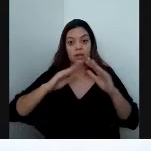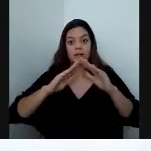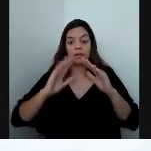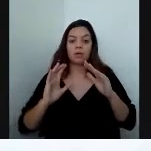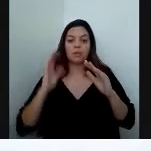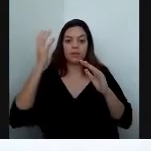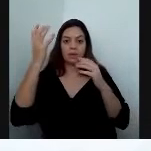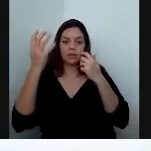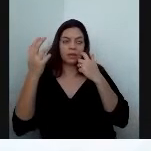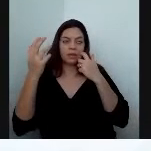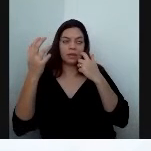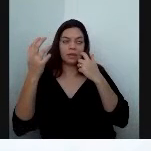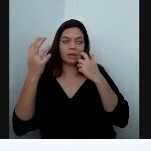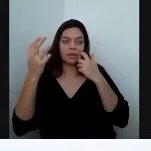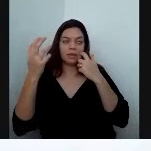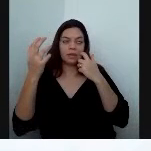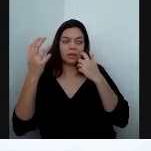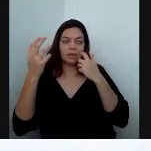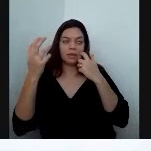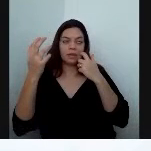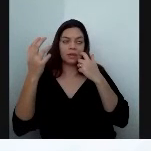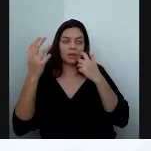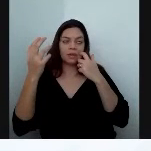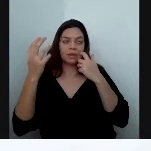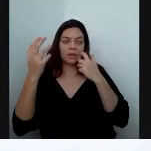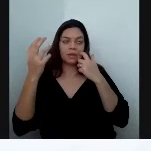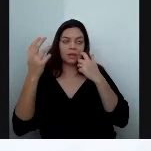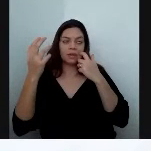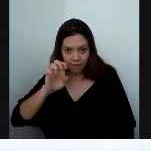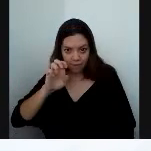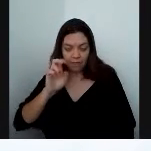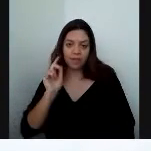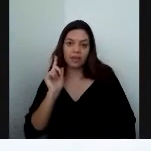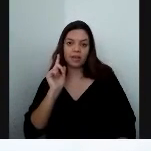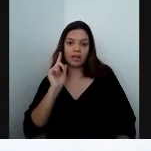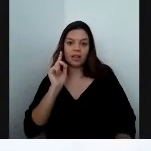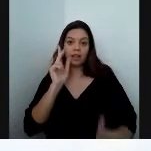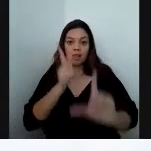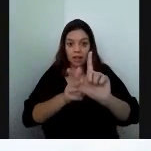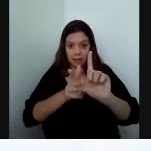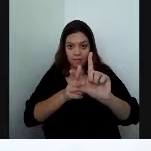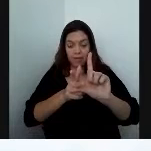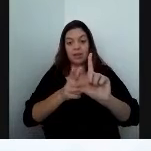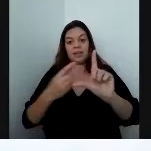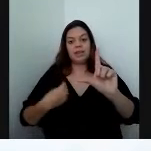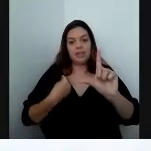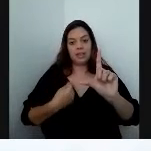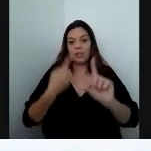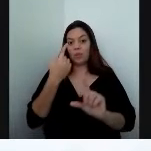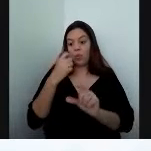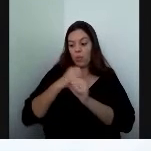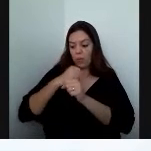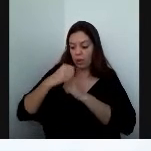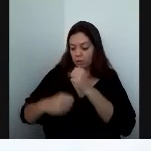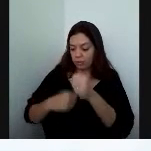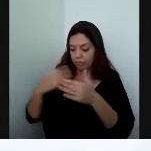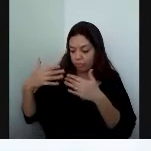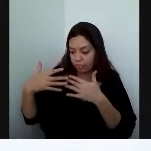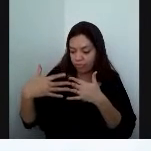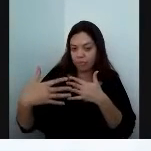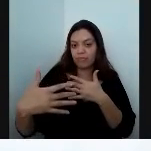pandemia. Então, a gente está muito ligado a todas essas questões, sabe? Inclusive de trabalhadores falando